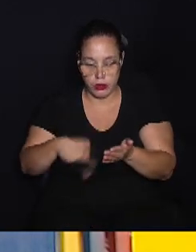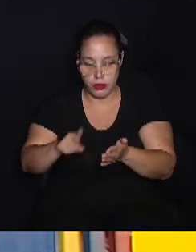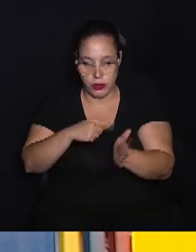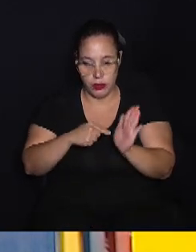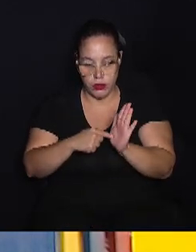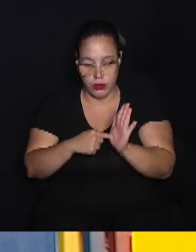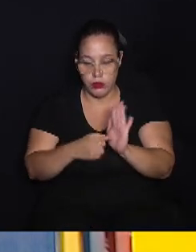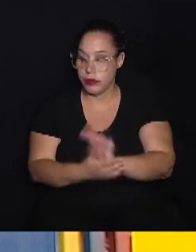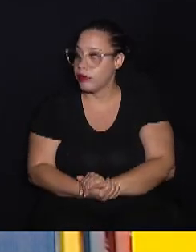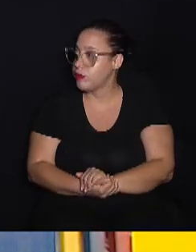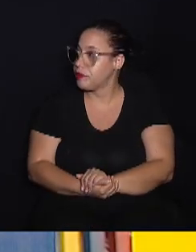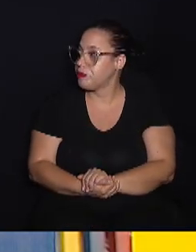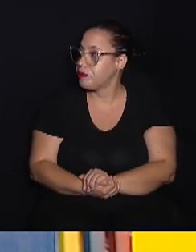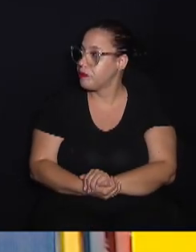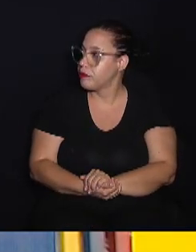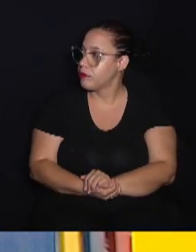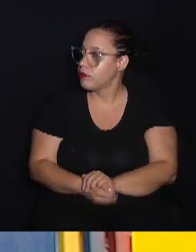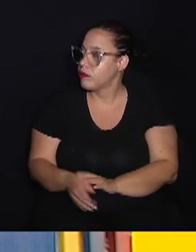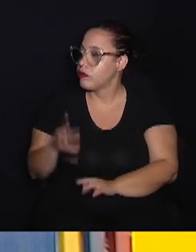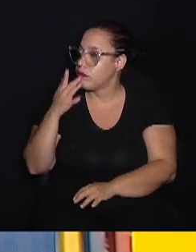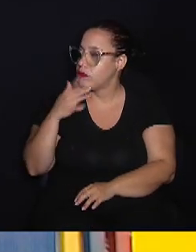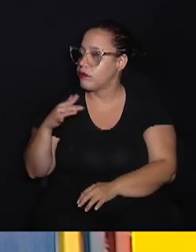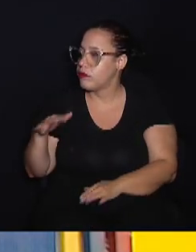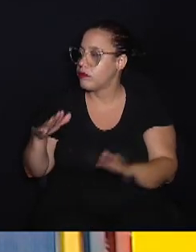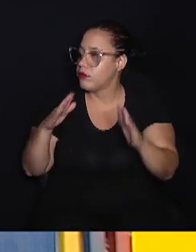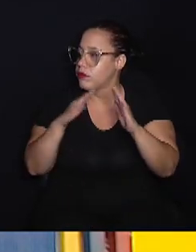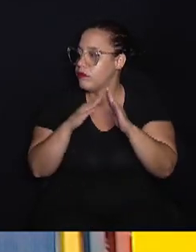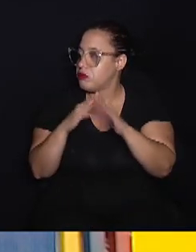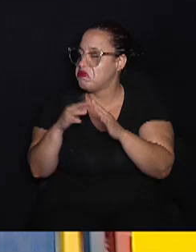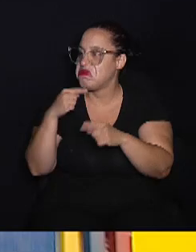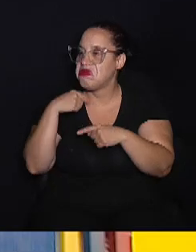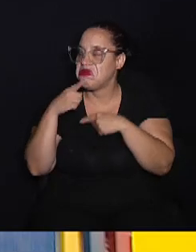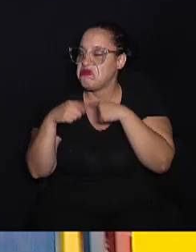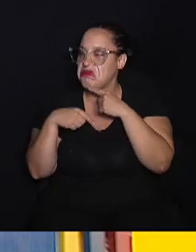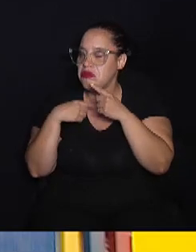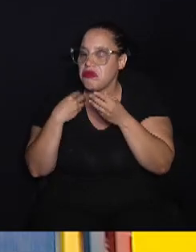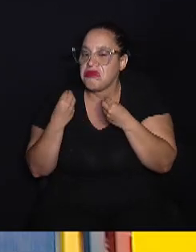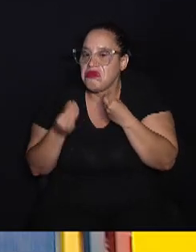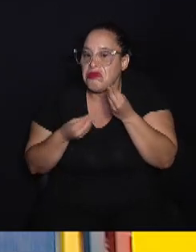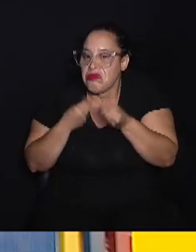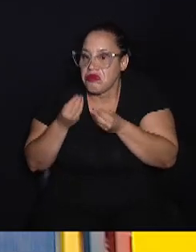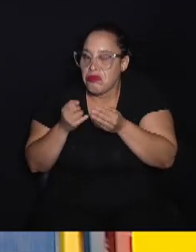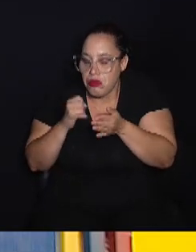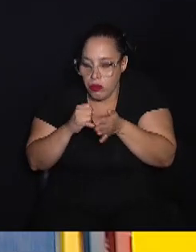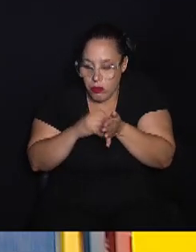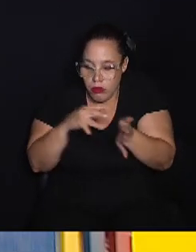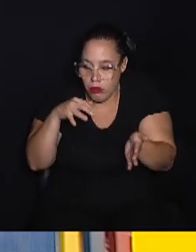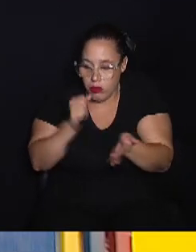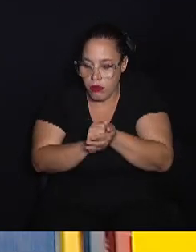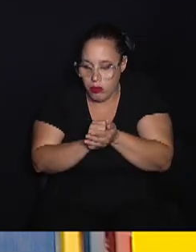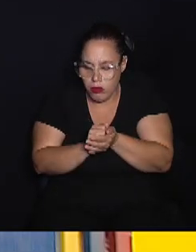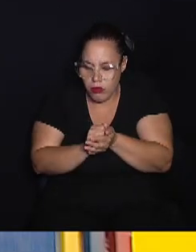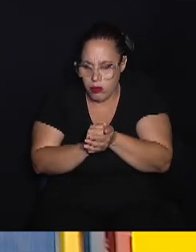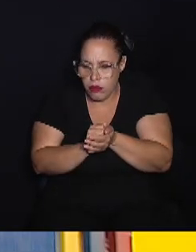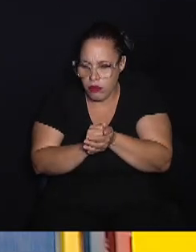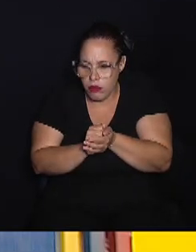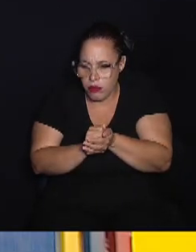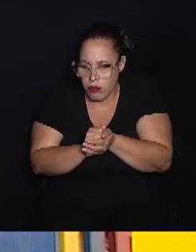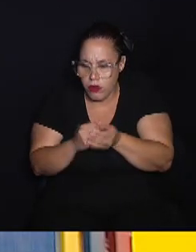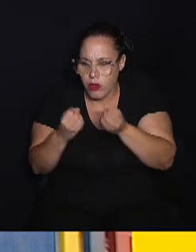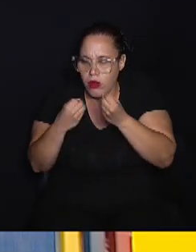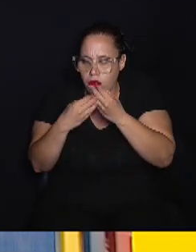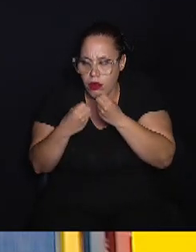classificatória e o pessoal que tá em casa Se eles tiverem alguma dúvida no preenchimento do cadastro que eles quiserem receber mais